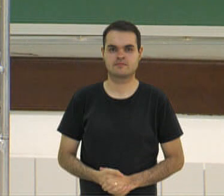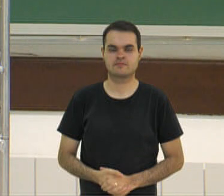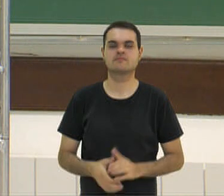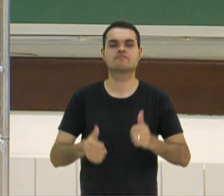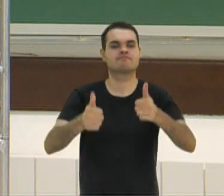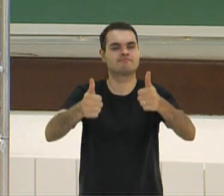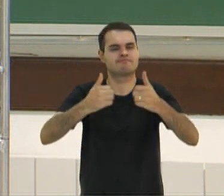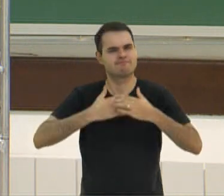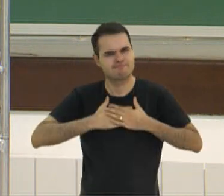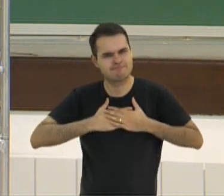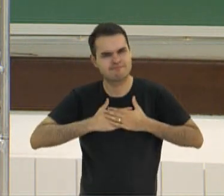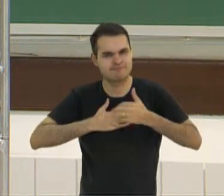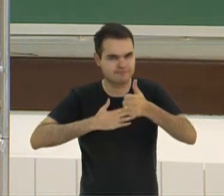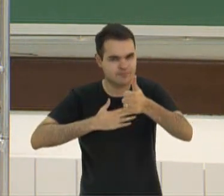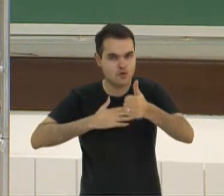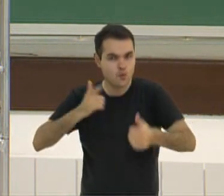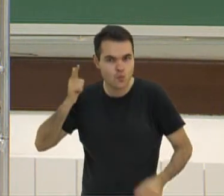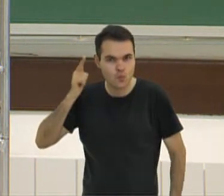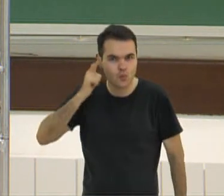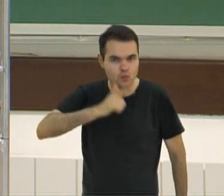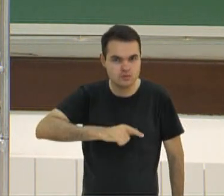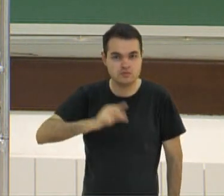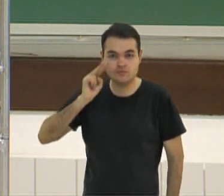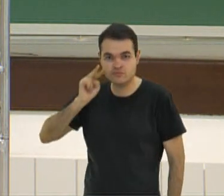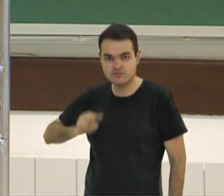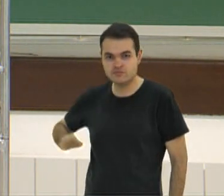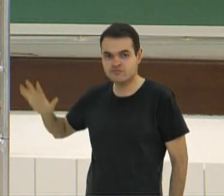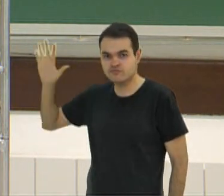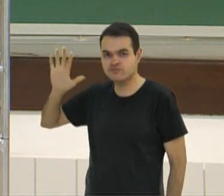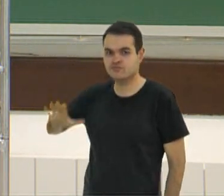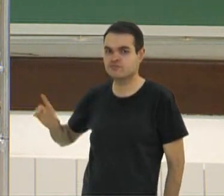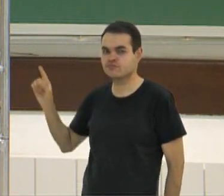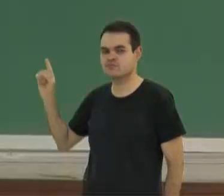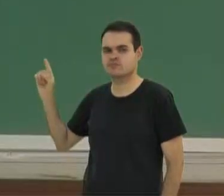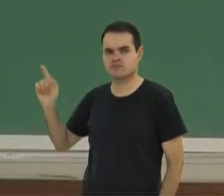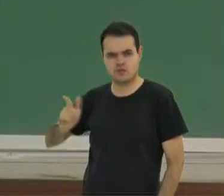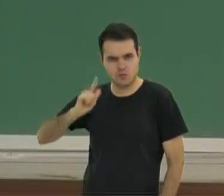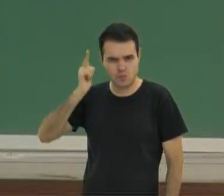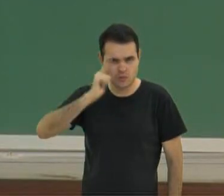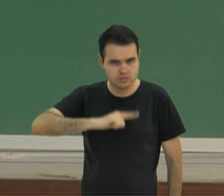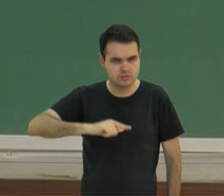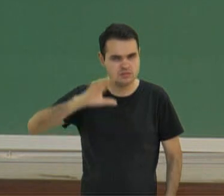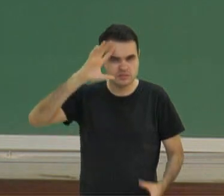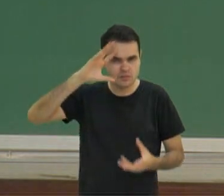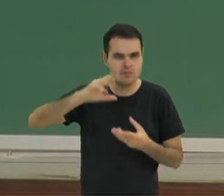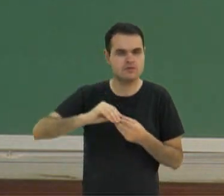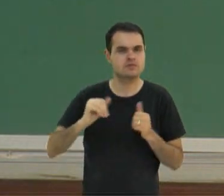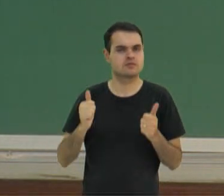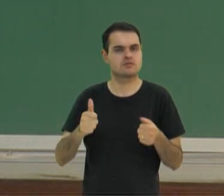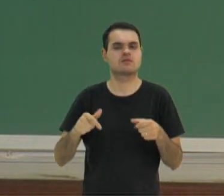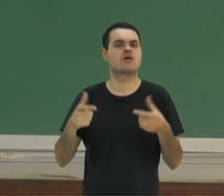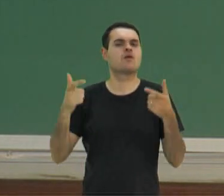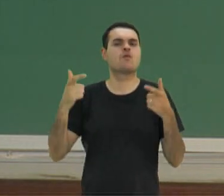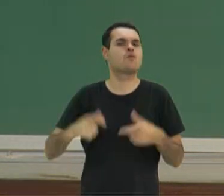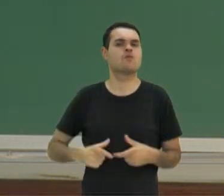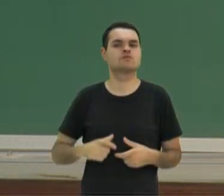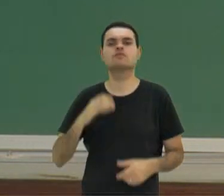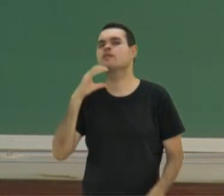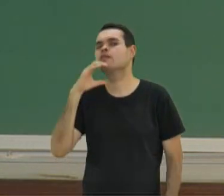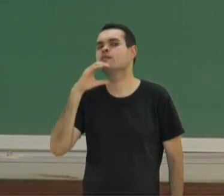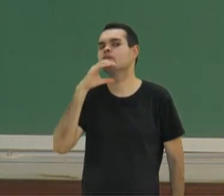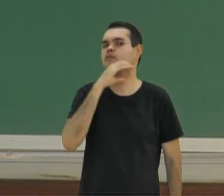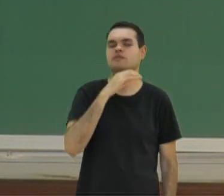E aí, meus queridos, conseguiram visualizar aqui a questão? Conseguiram entender Da onde que vem esse